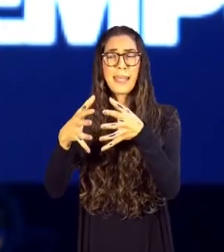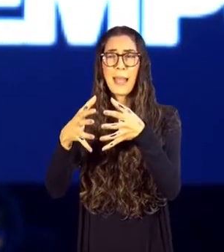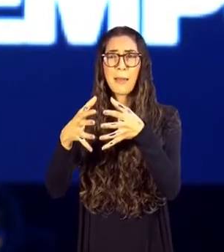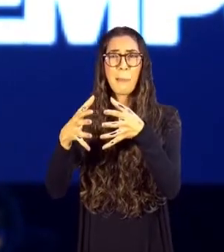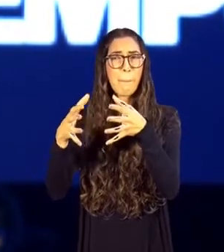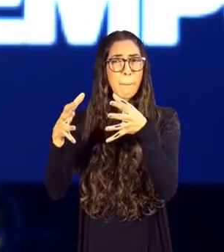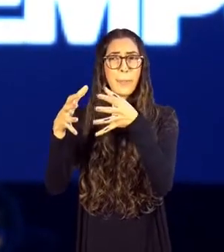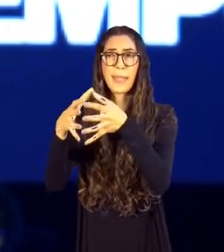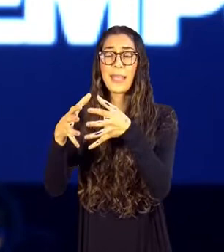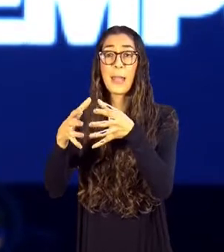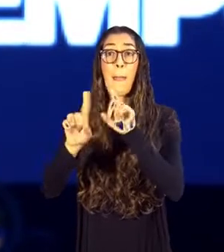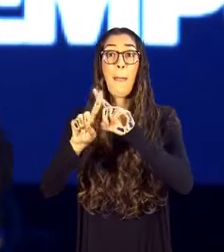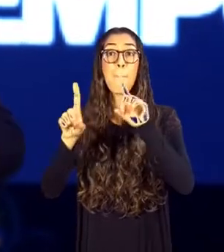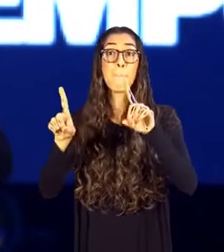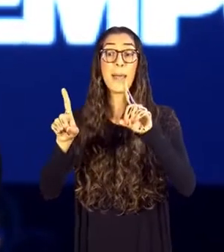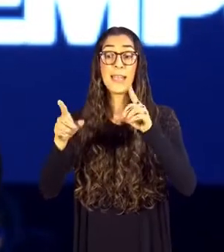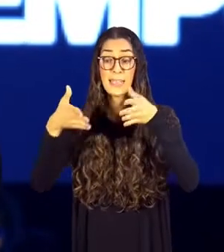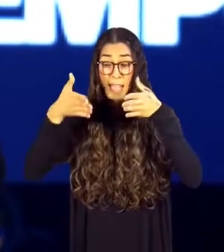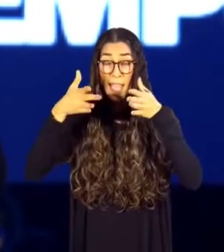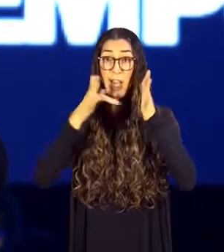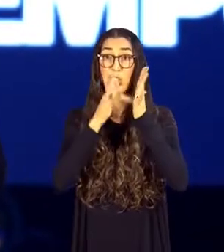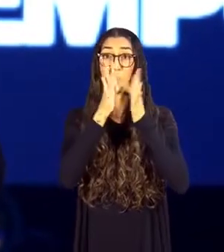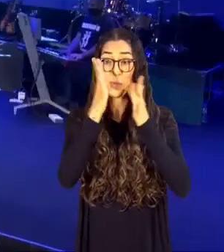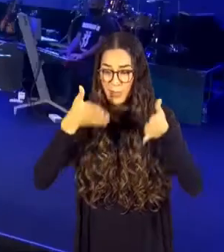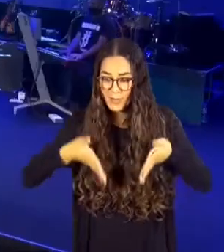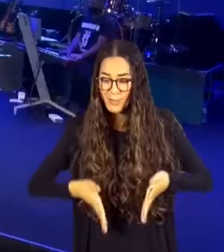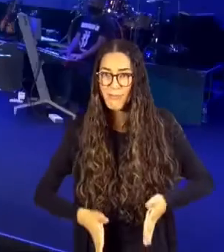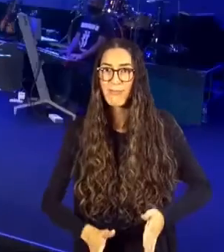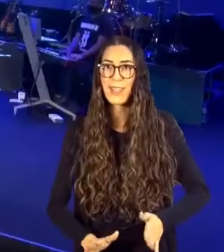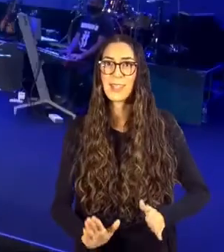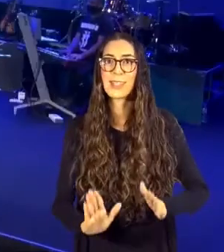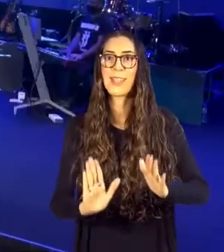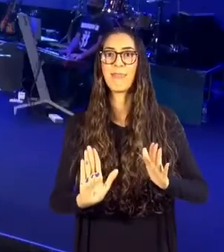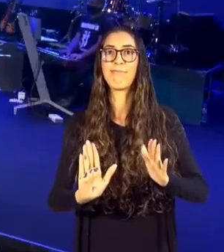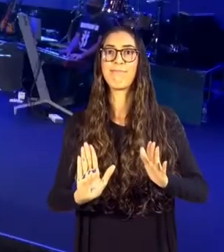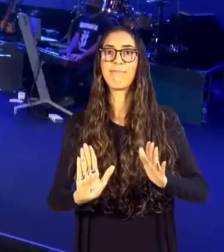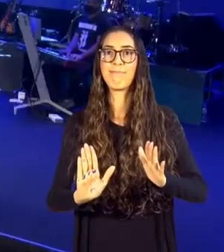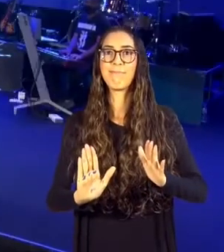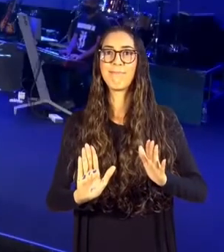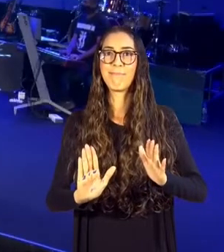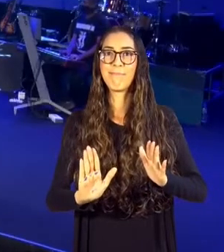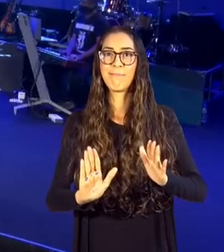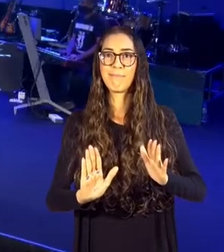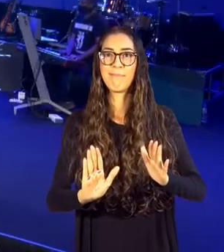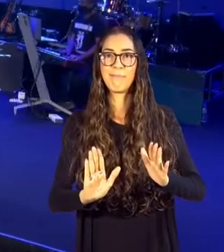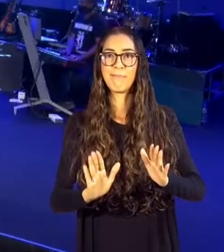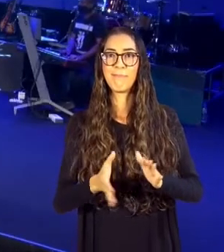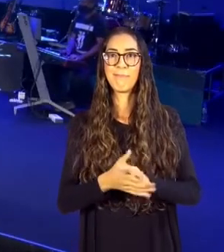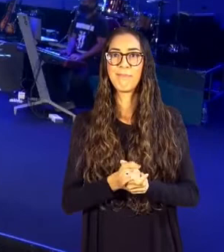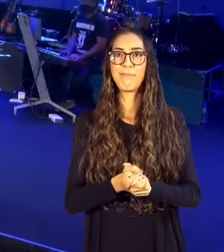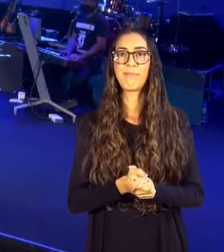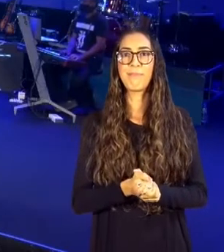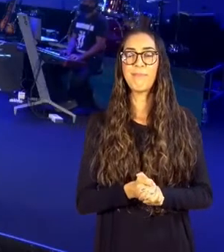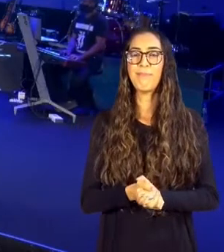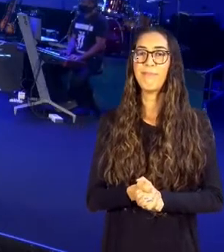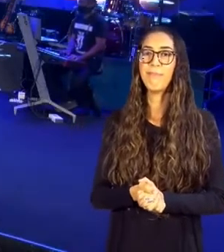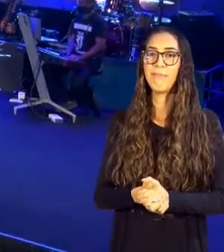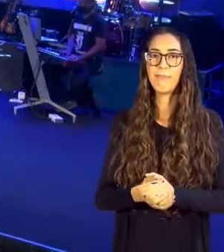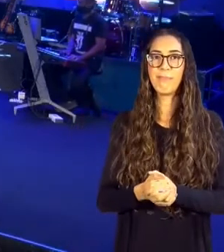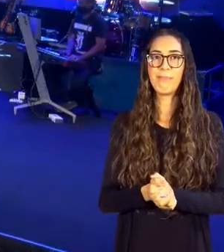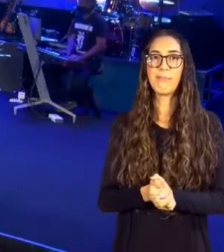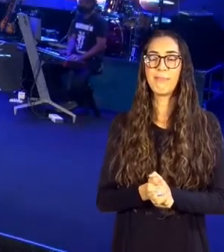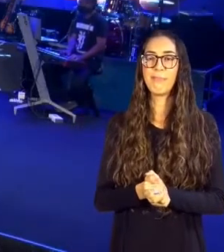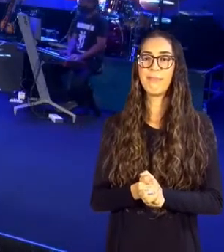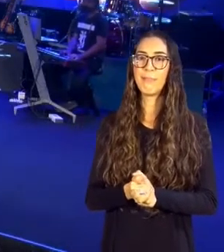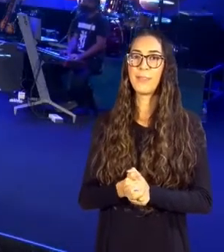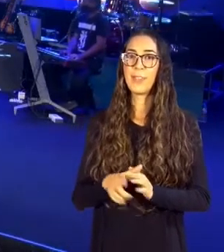mim aquele que será o governante sobre Israel. Suas origens estão no passado distante, nos tempos antigos. Zacarias, há